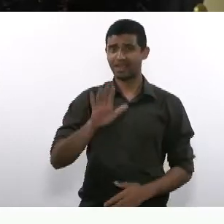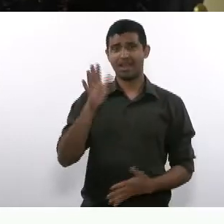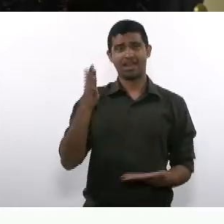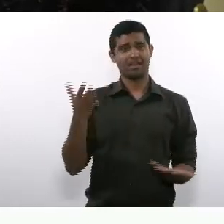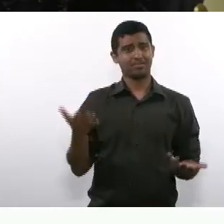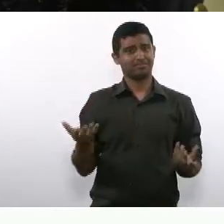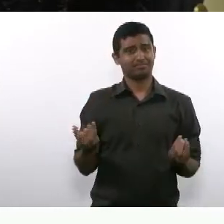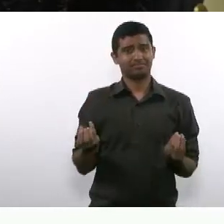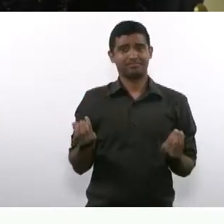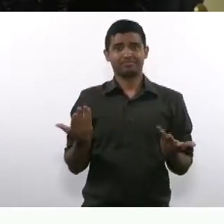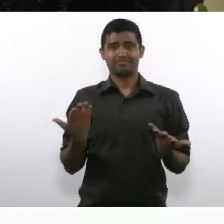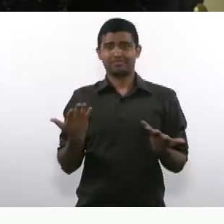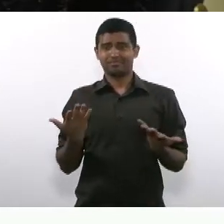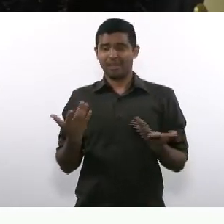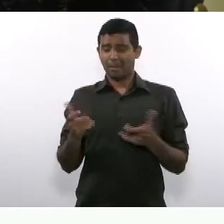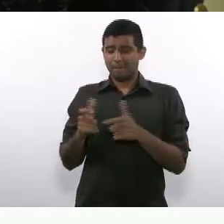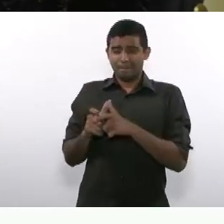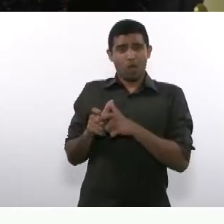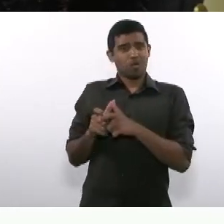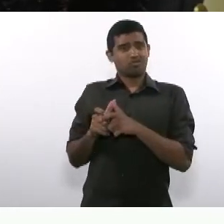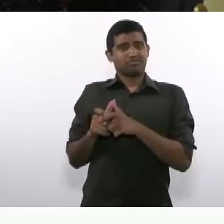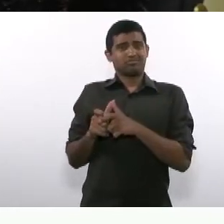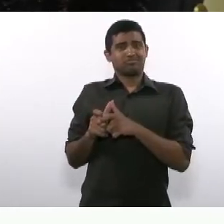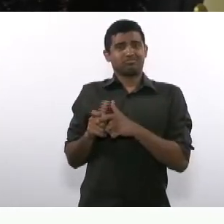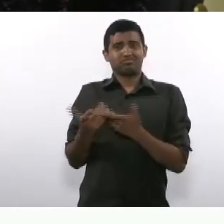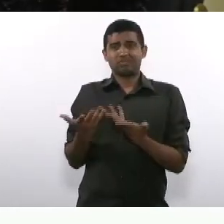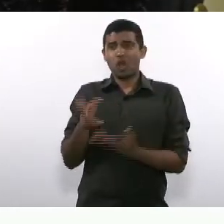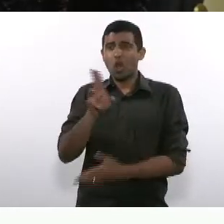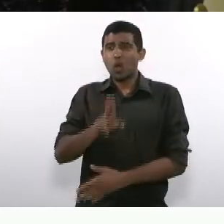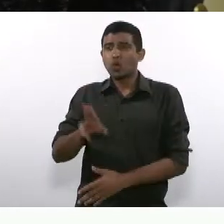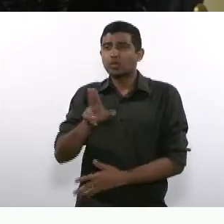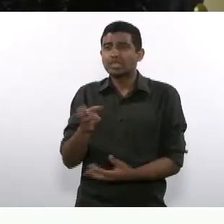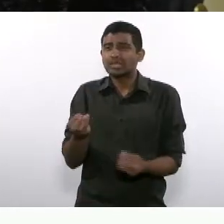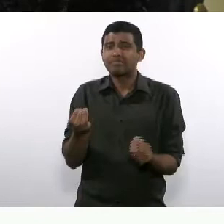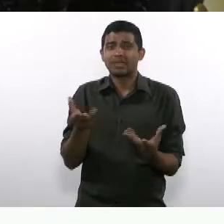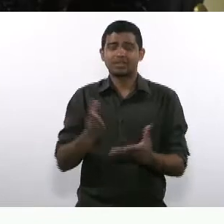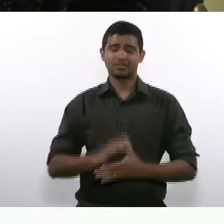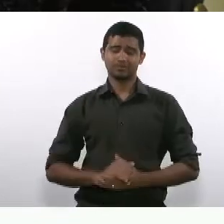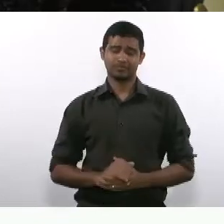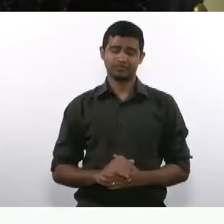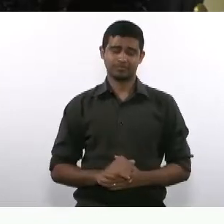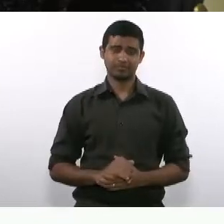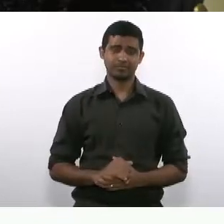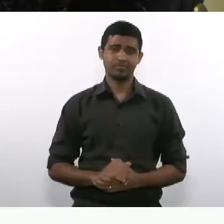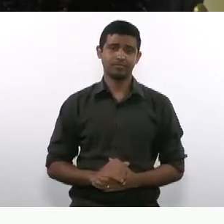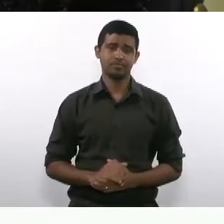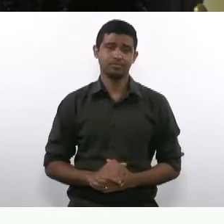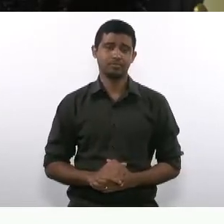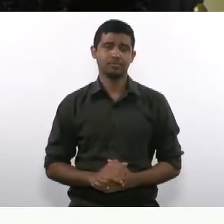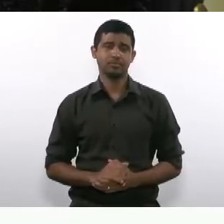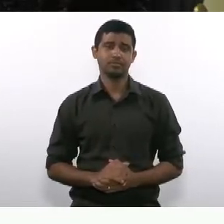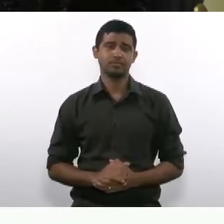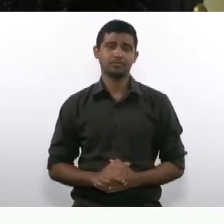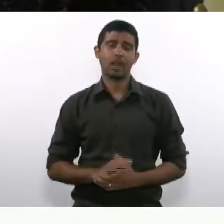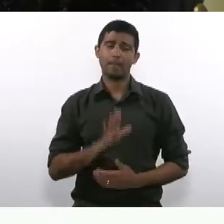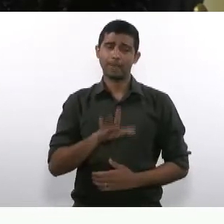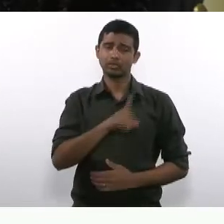para pouquíssima ou nenhuma utilidade. Claro que a crítica aqui não é no campo pessoal, mas a gente vê